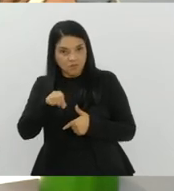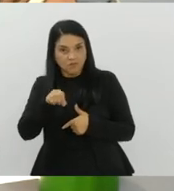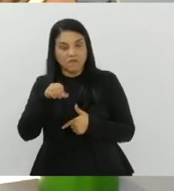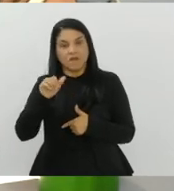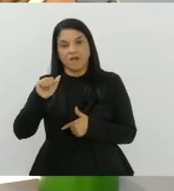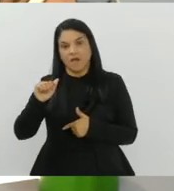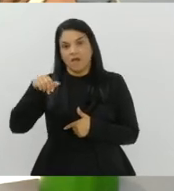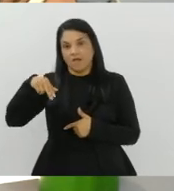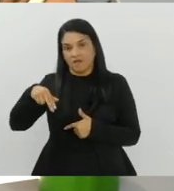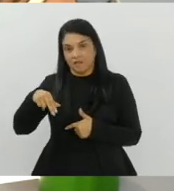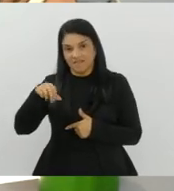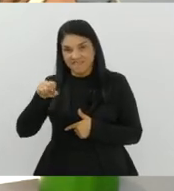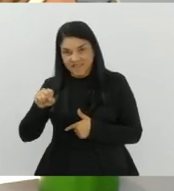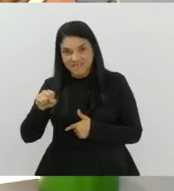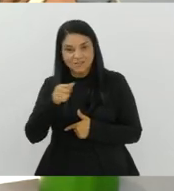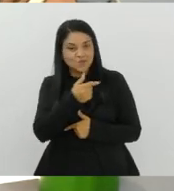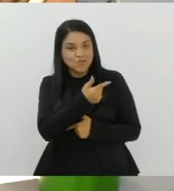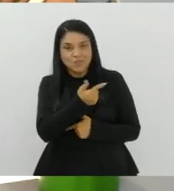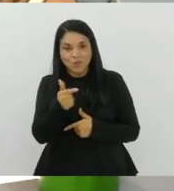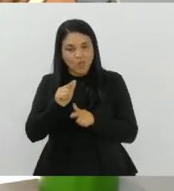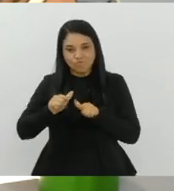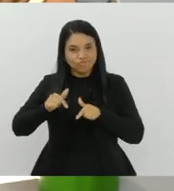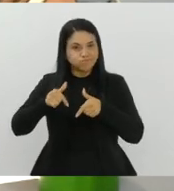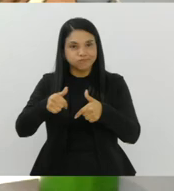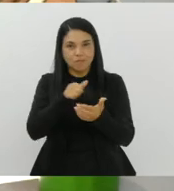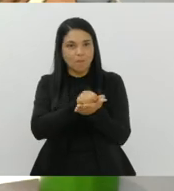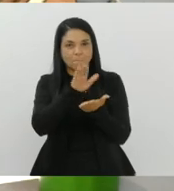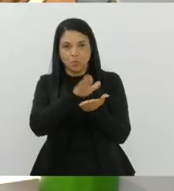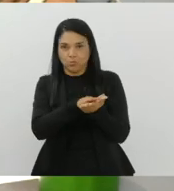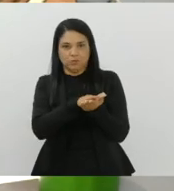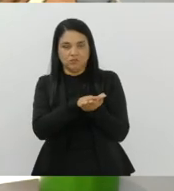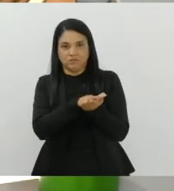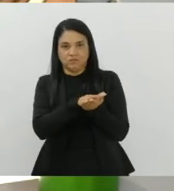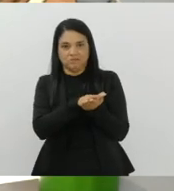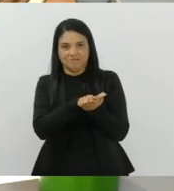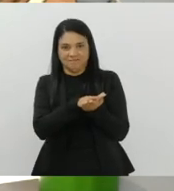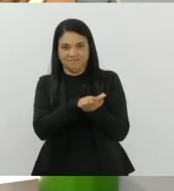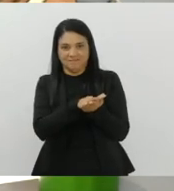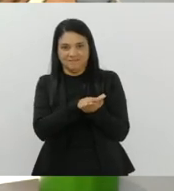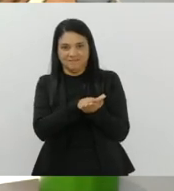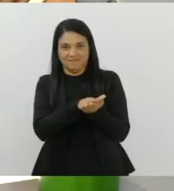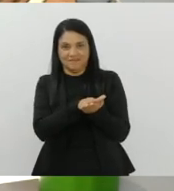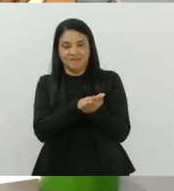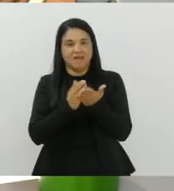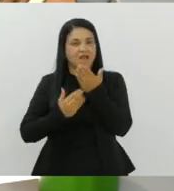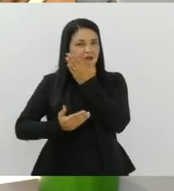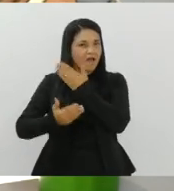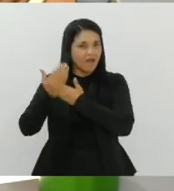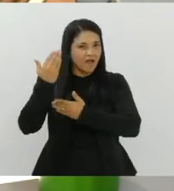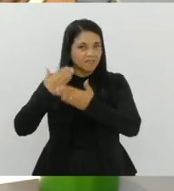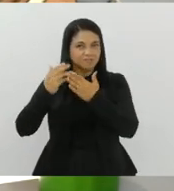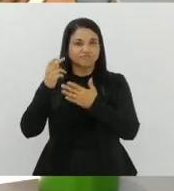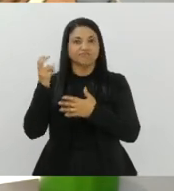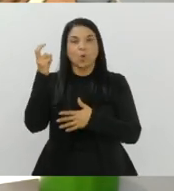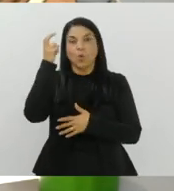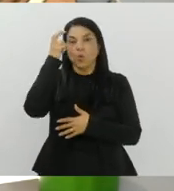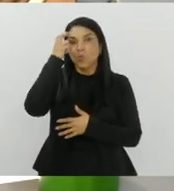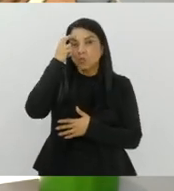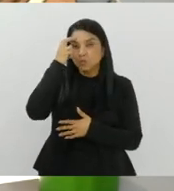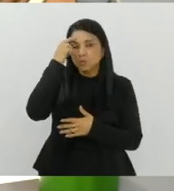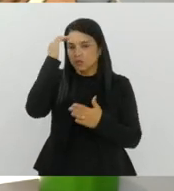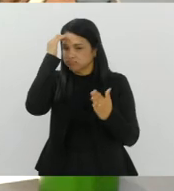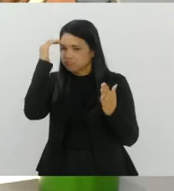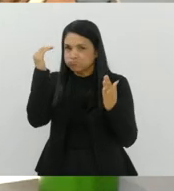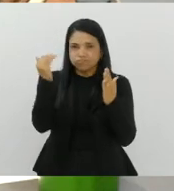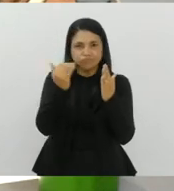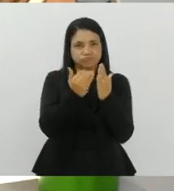ANS ela não tem aplicado multa, tanto multas como deveria. Antigamente, a questão da cultura do descumprimento era bem